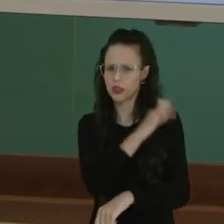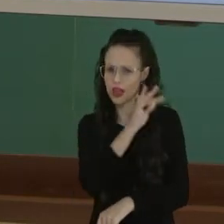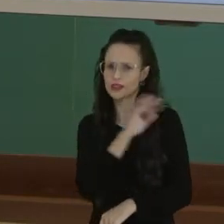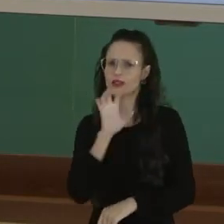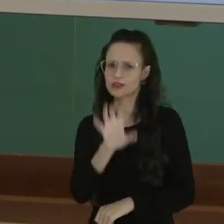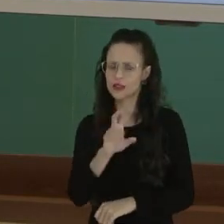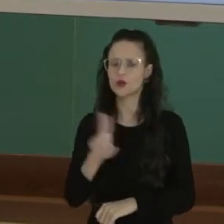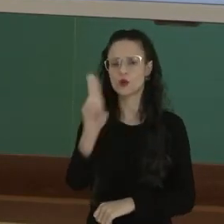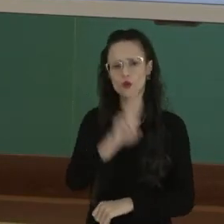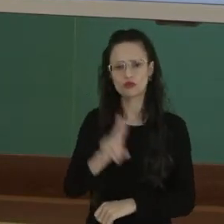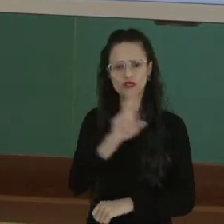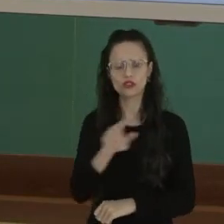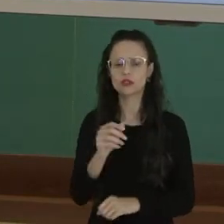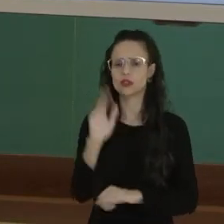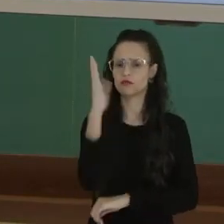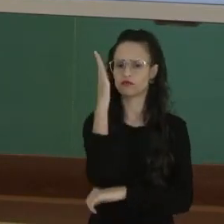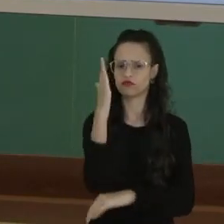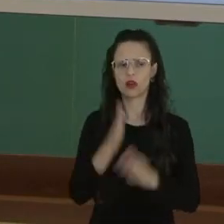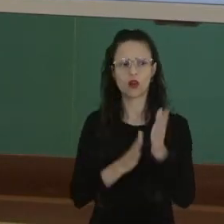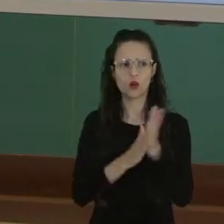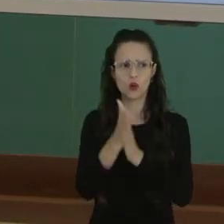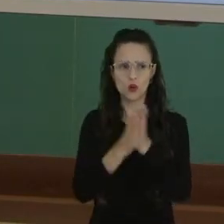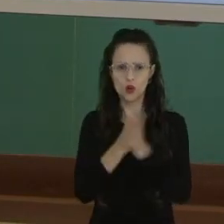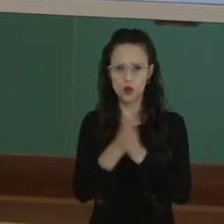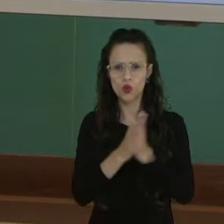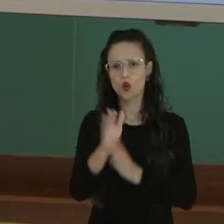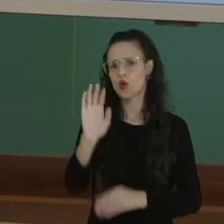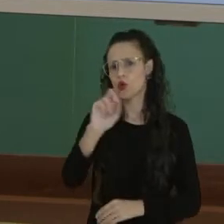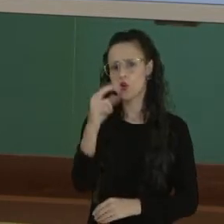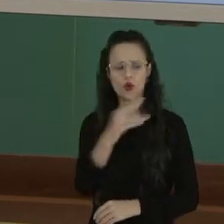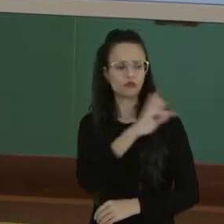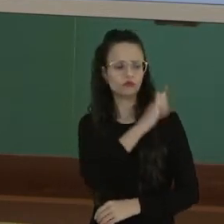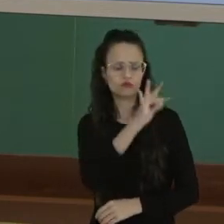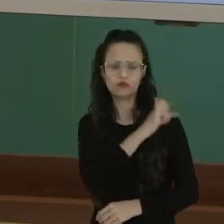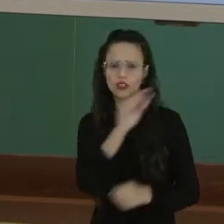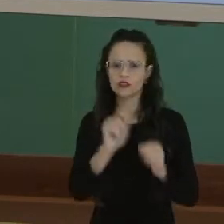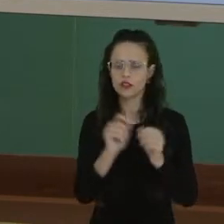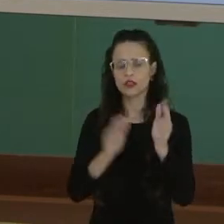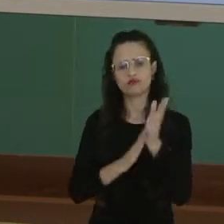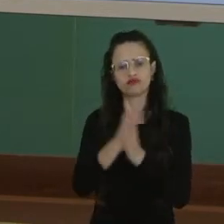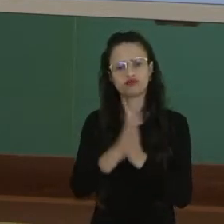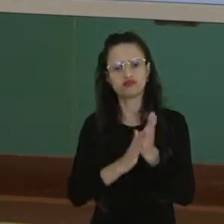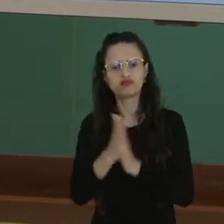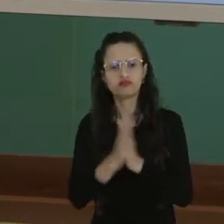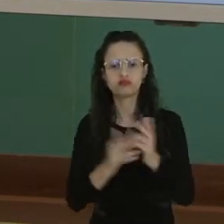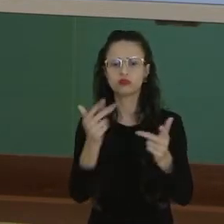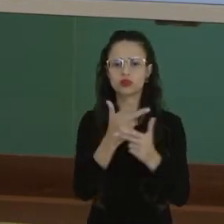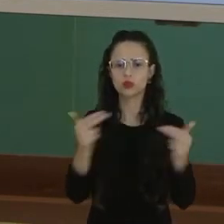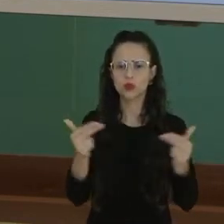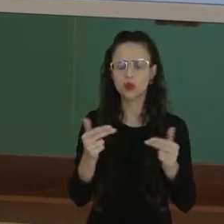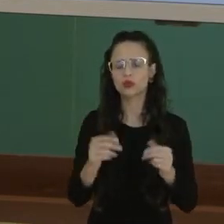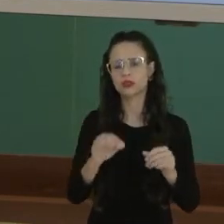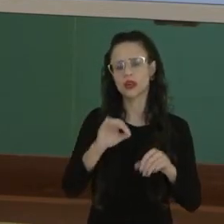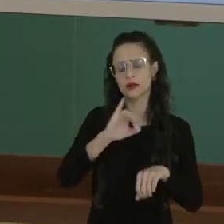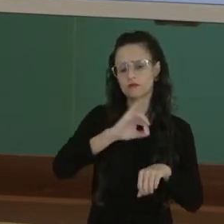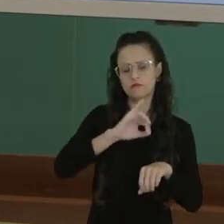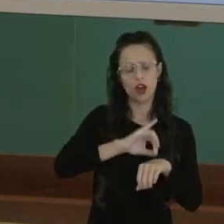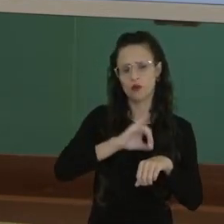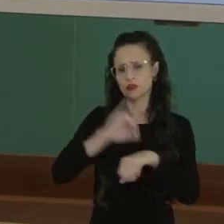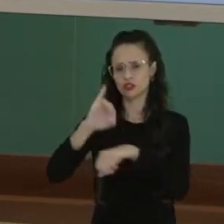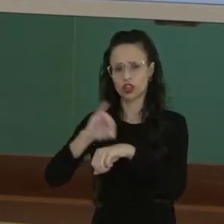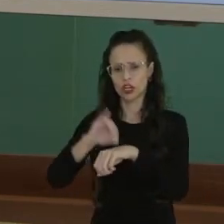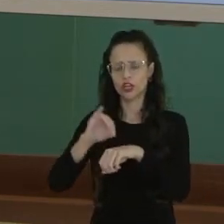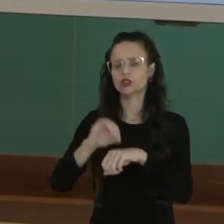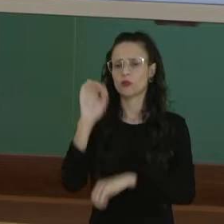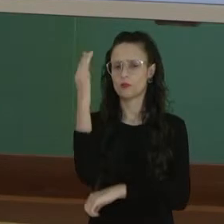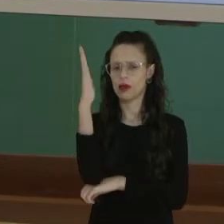usa lá uma pergeneta, muitas vezes, ou utiliza a técnica lá de fazer fricção envolvendo 2 materiais, né? No caso, 2 madeiras